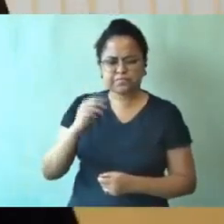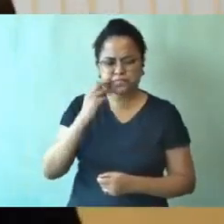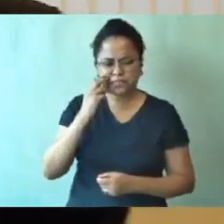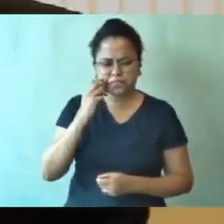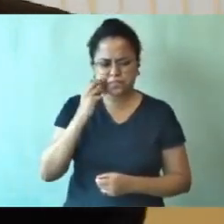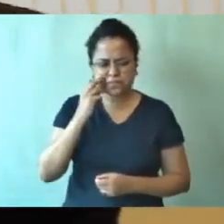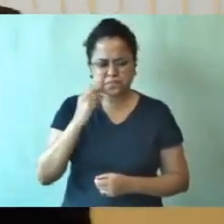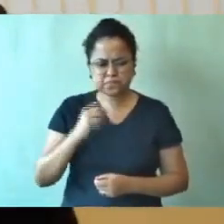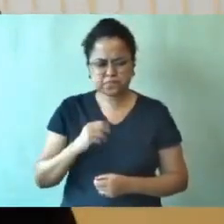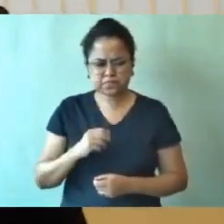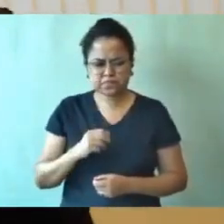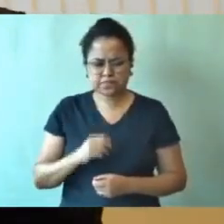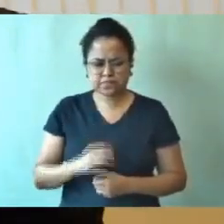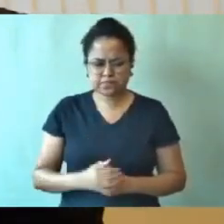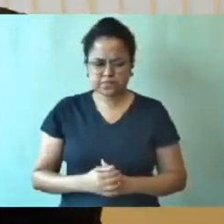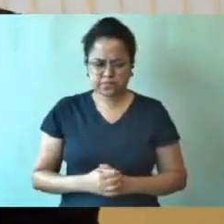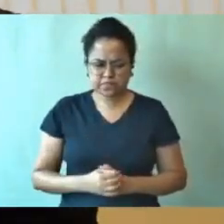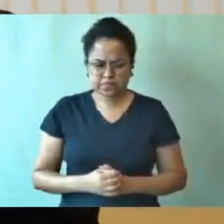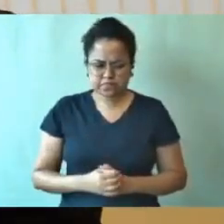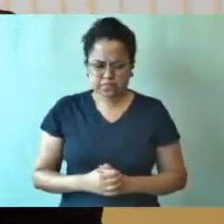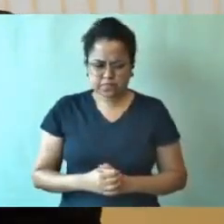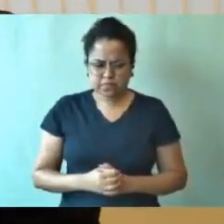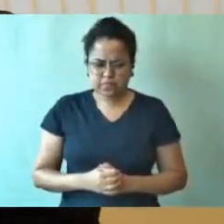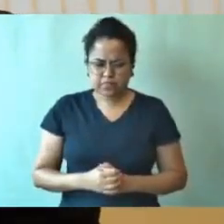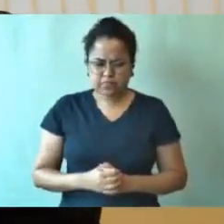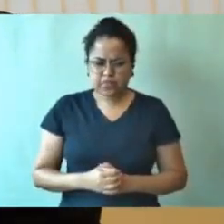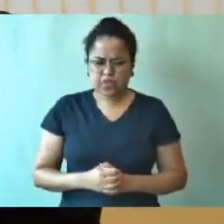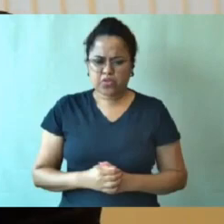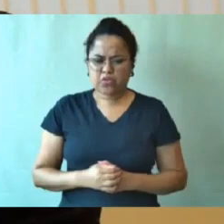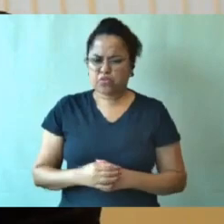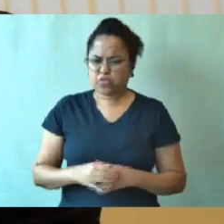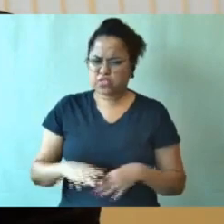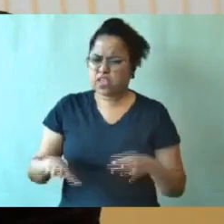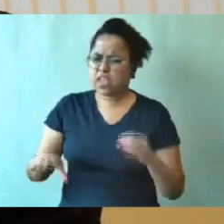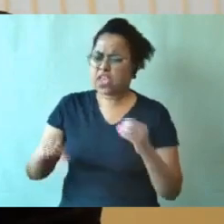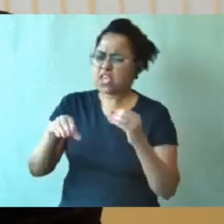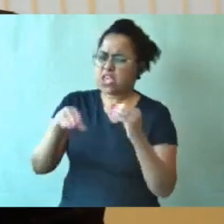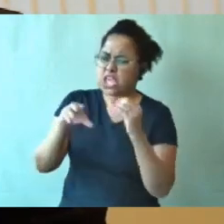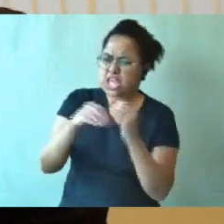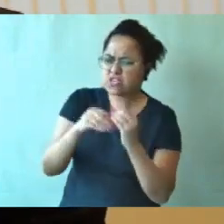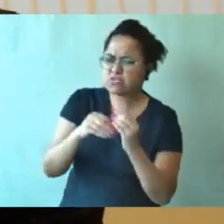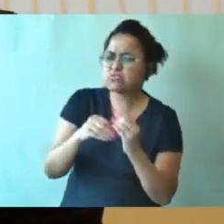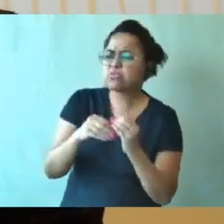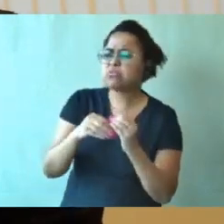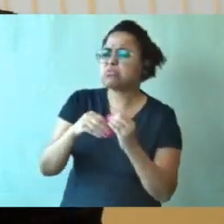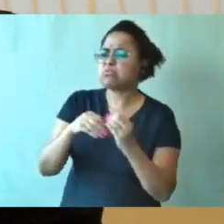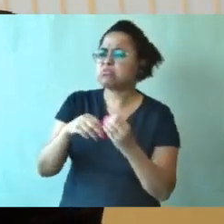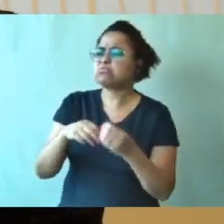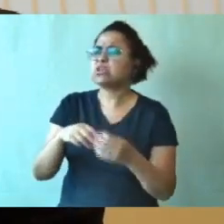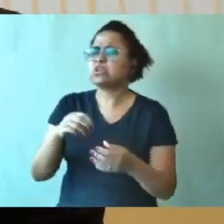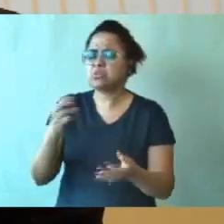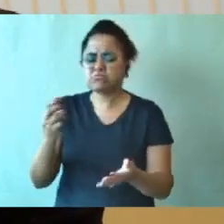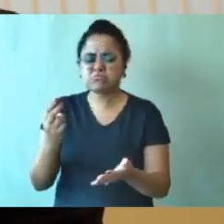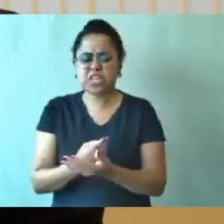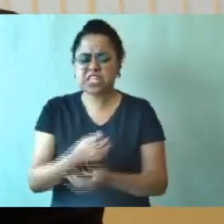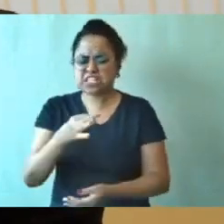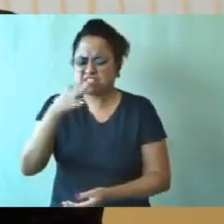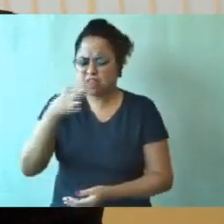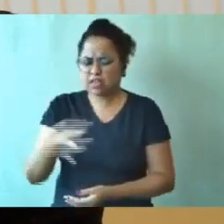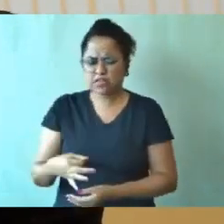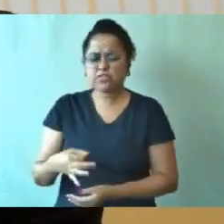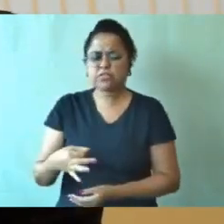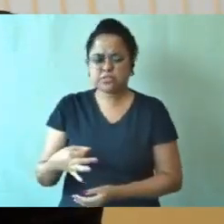eu só, não sei onde parou. Você compilou bastante corretamente o que aconteceu. Só